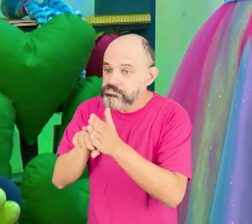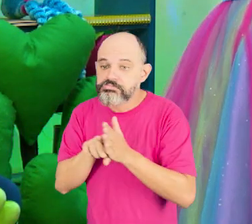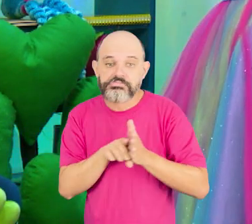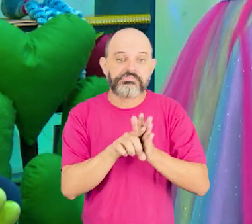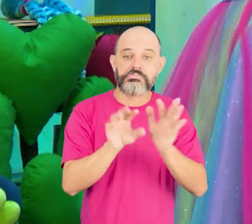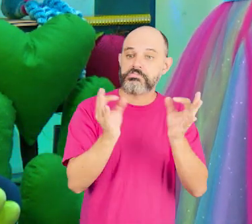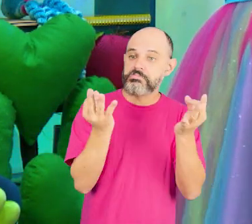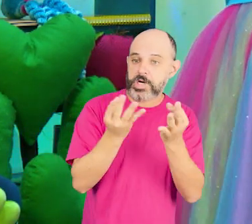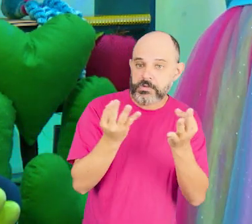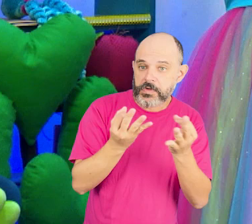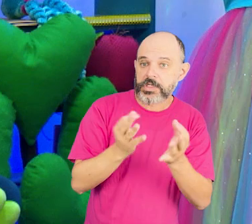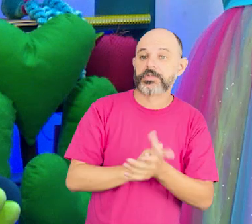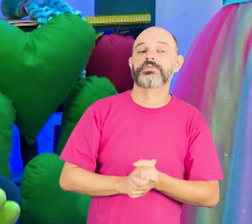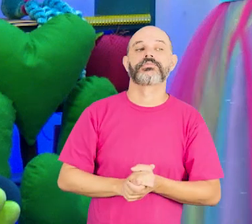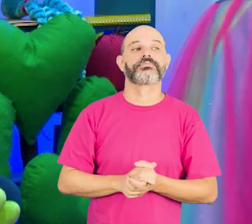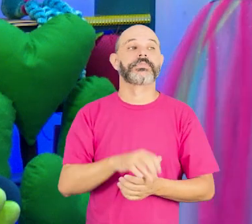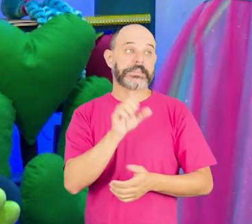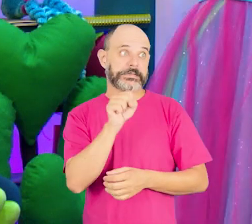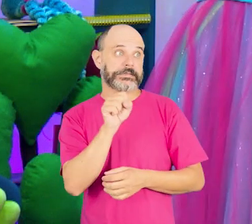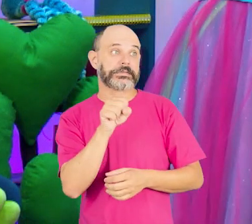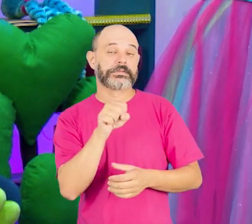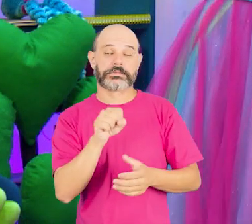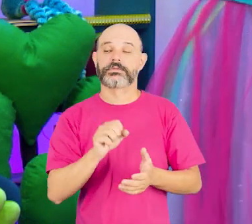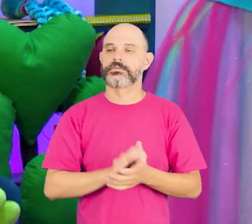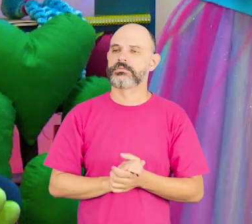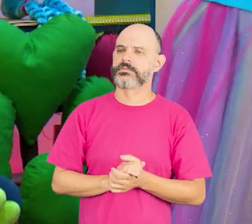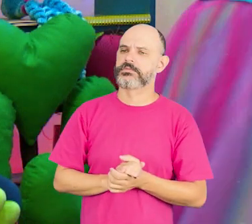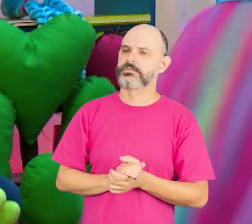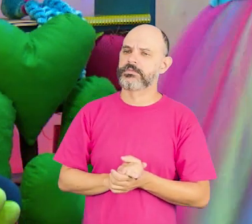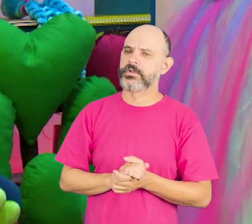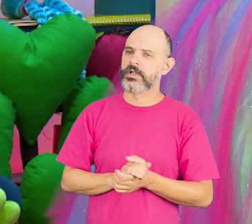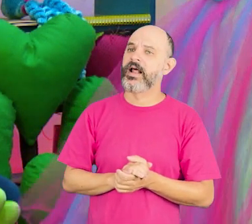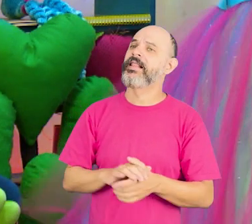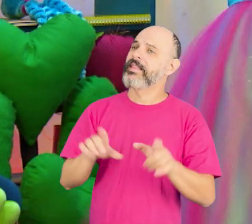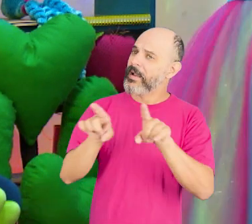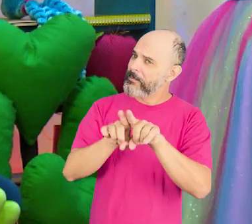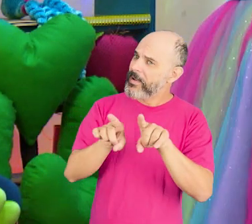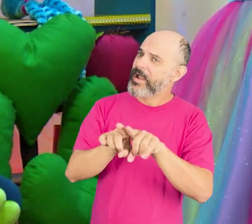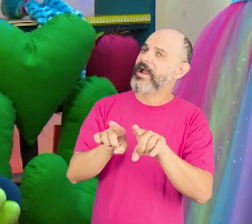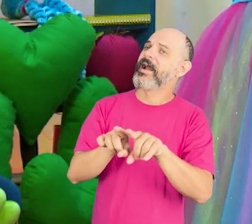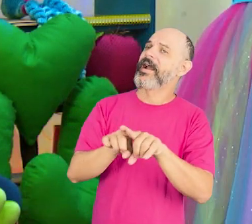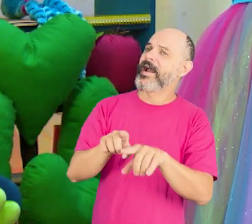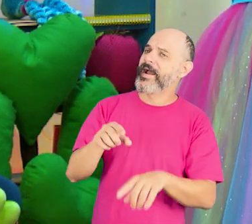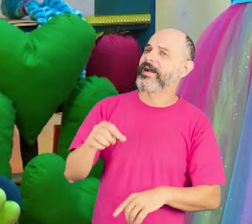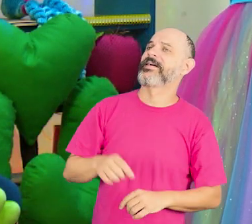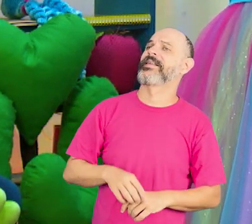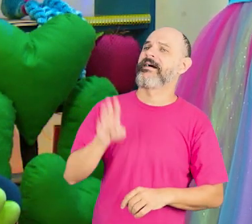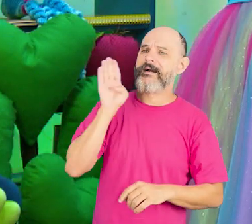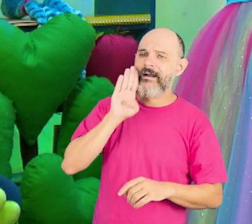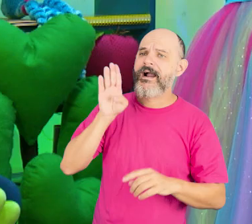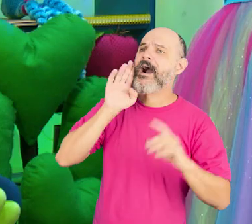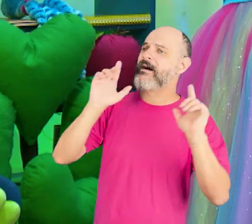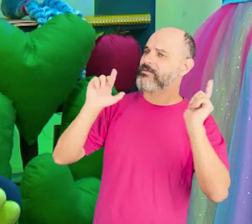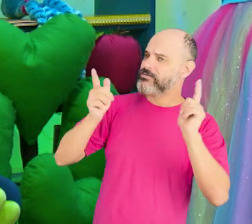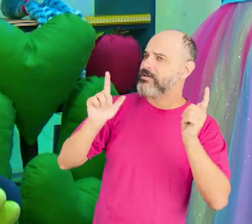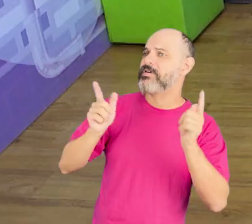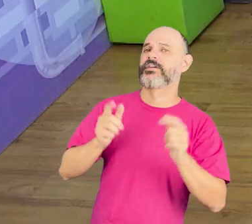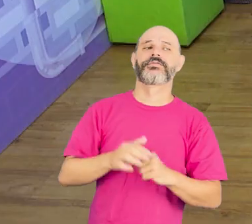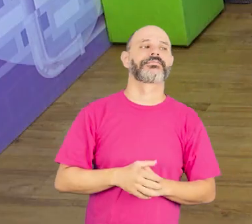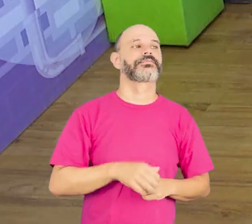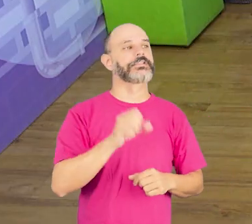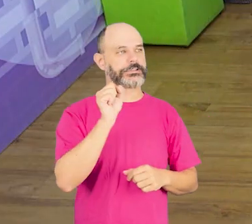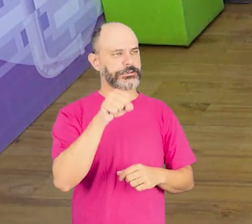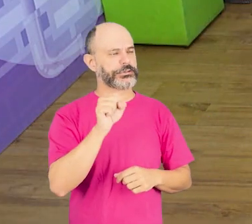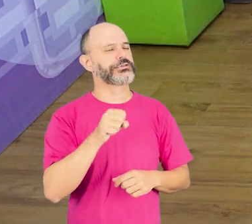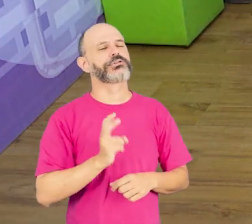sim. E também muito divertida. Ah, isso sempre.